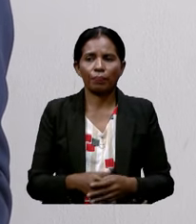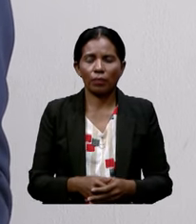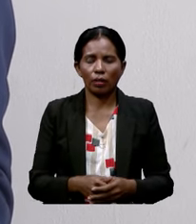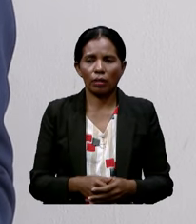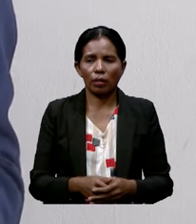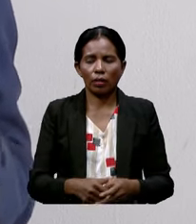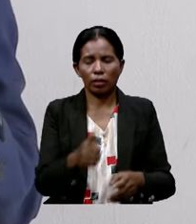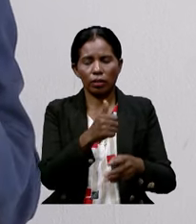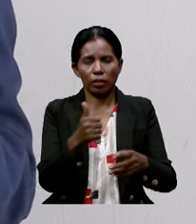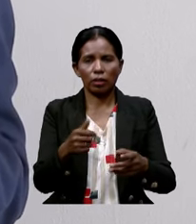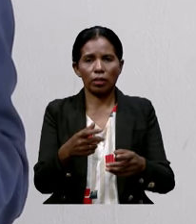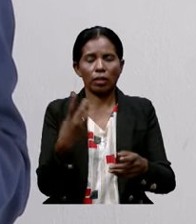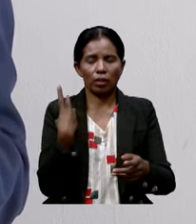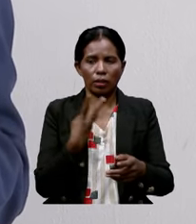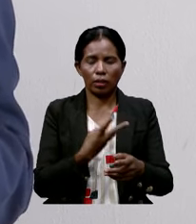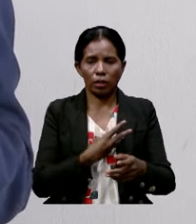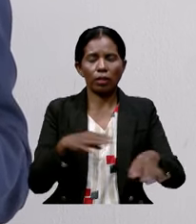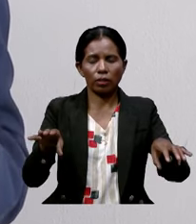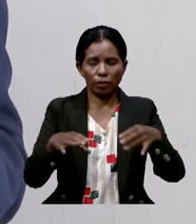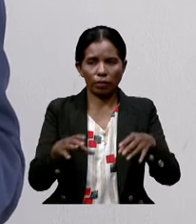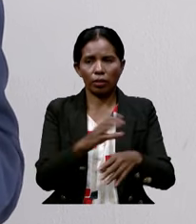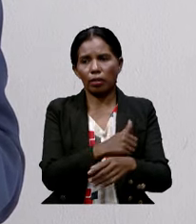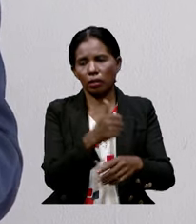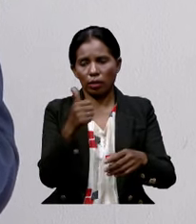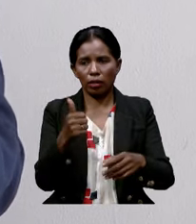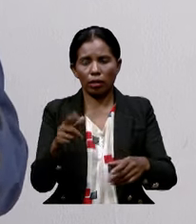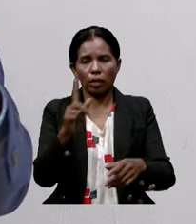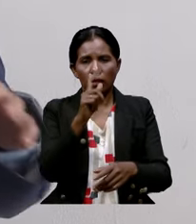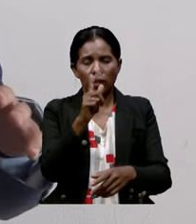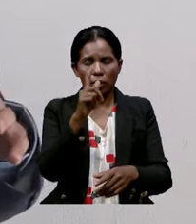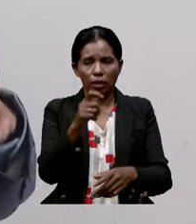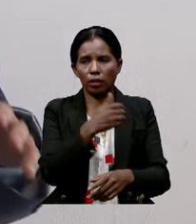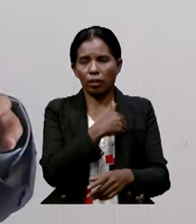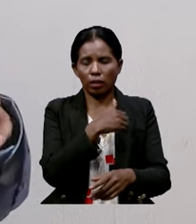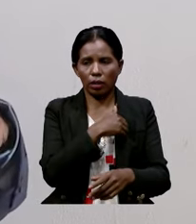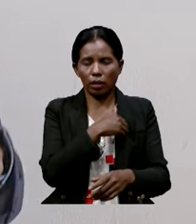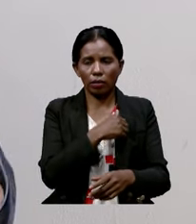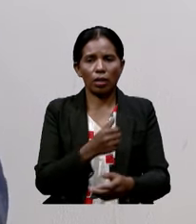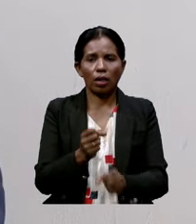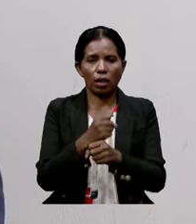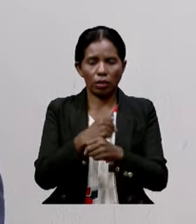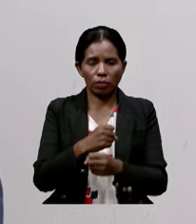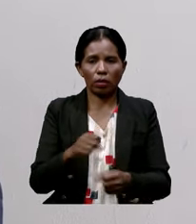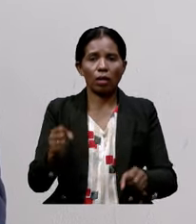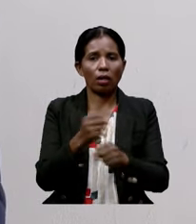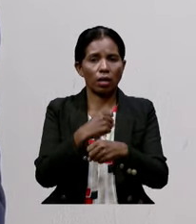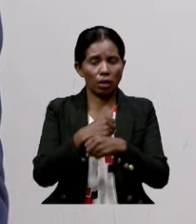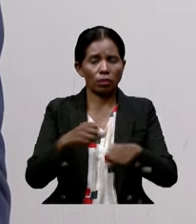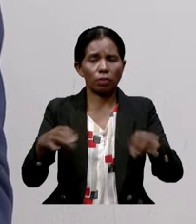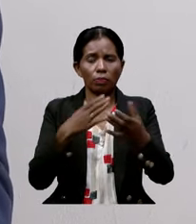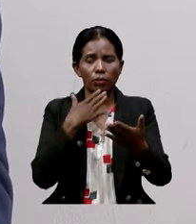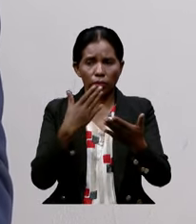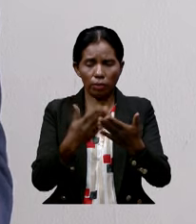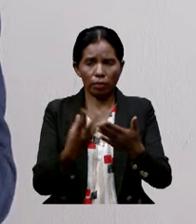parte interna, claro que e a parte barak, maka Timoteo como se penetra diaclitan. E nem depois é